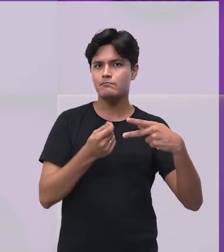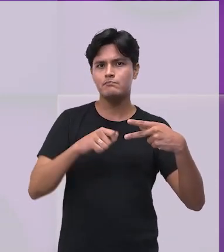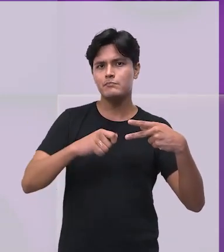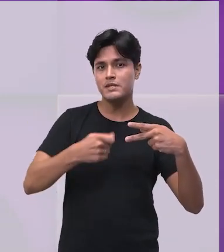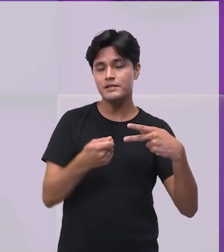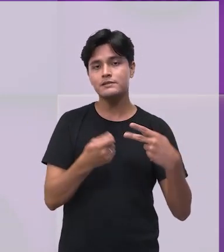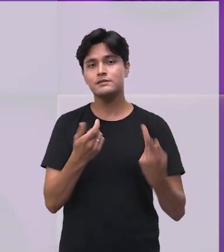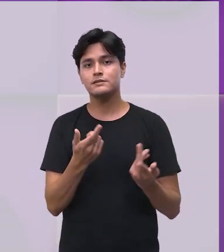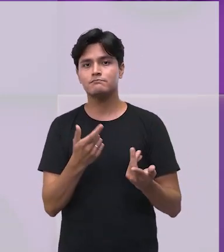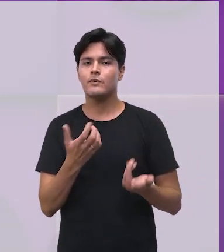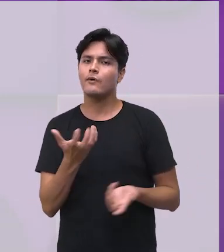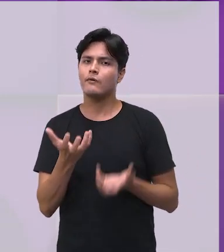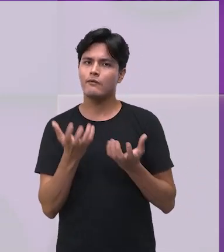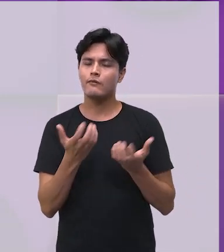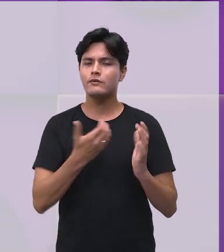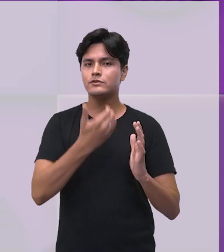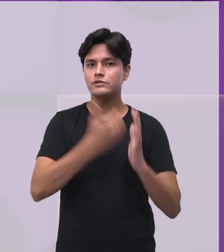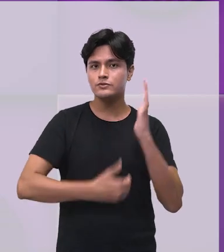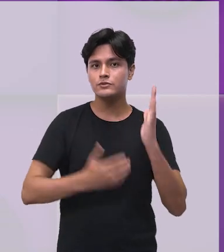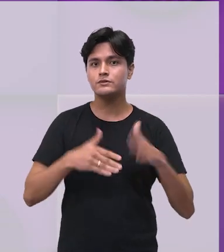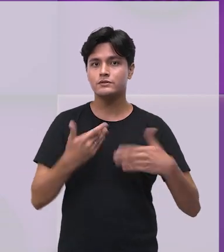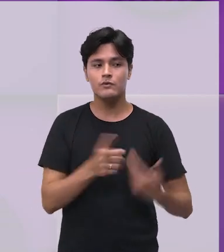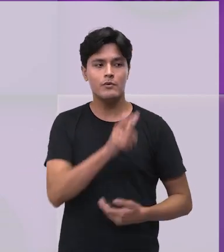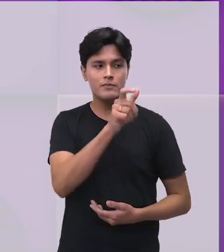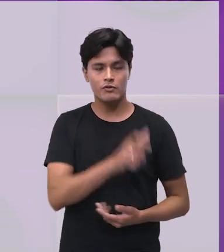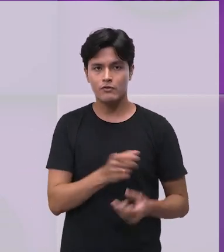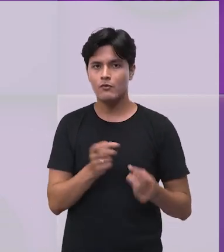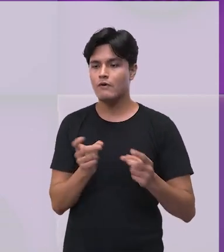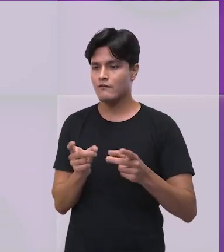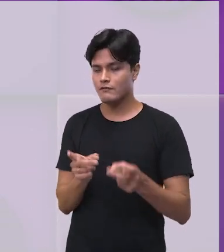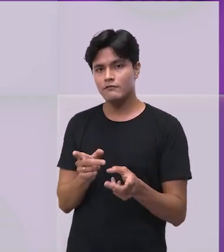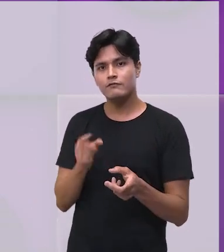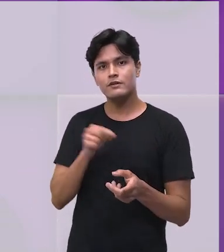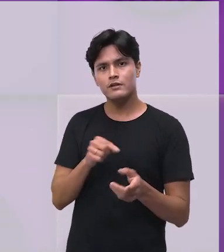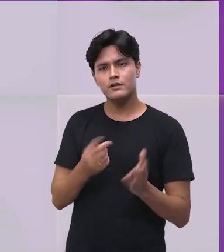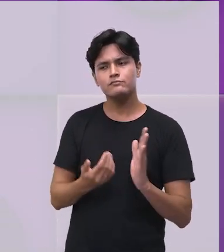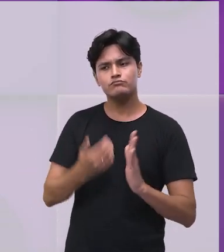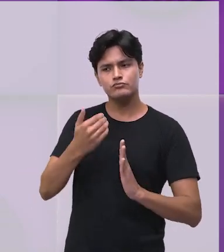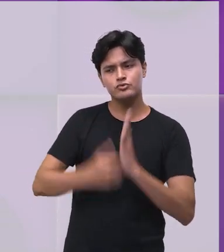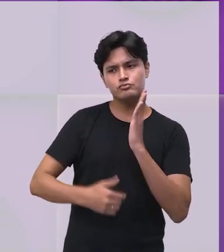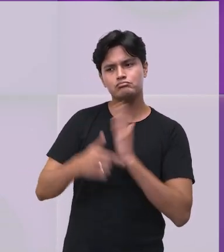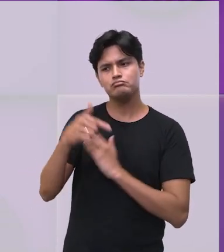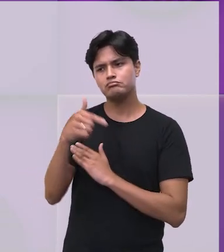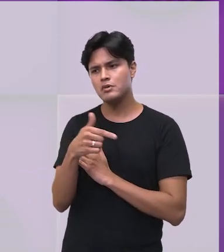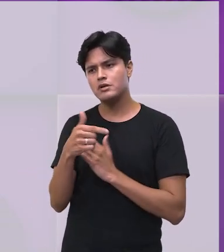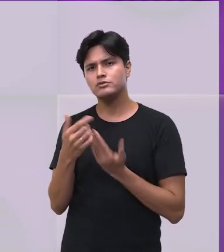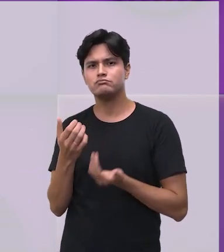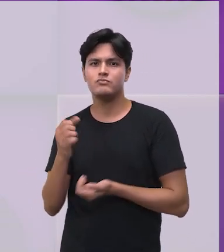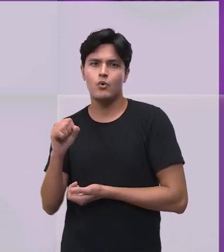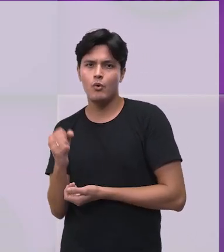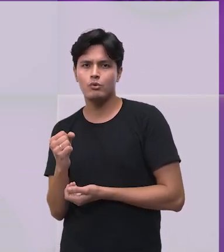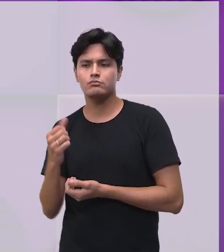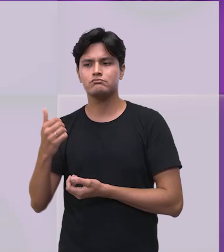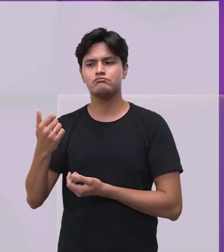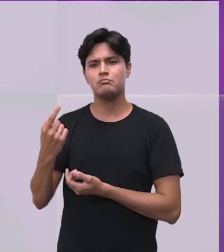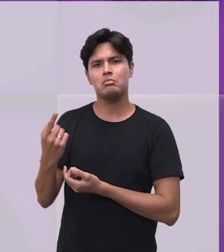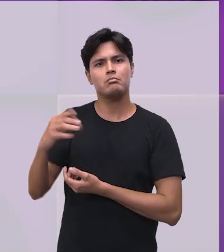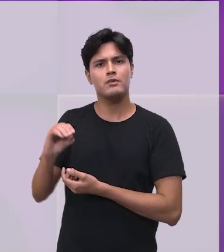aí o vendedor ali ele vai te dar um desconto de 7%, 8% ou 10%, enfim. E aí